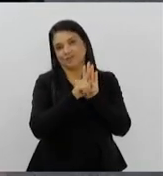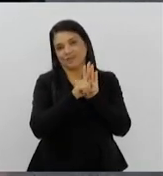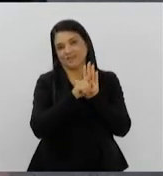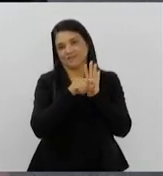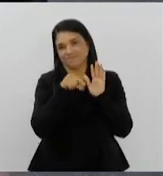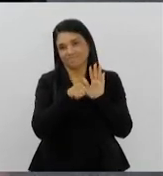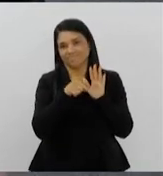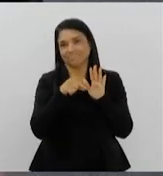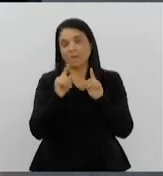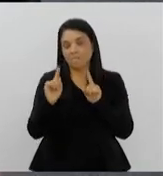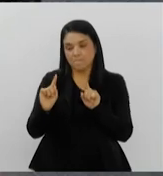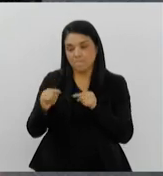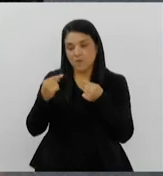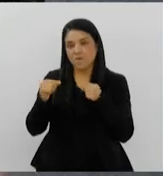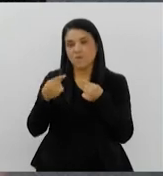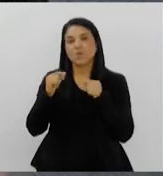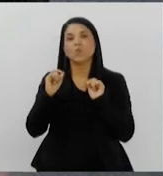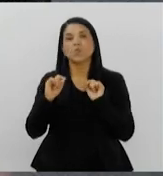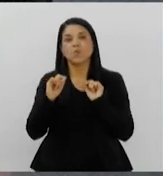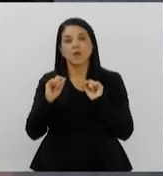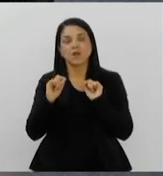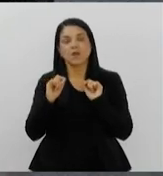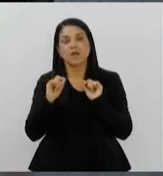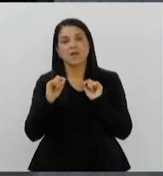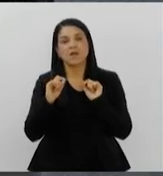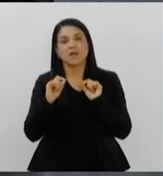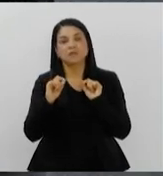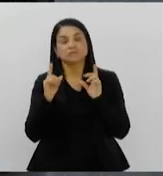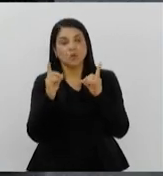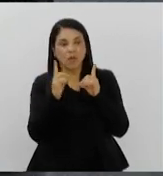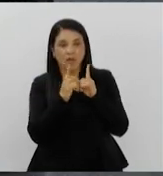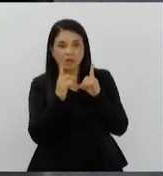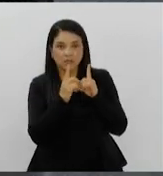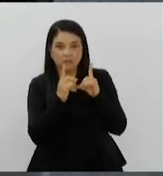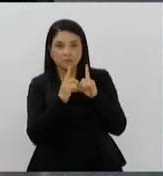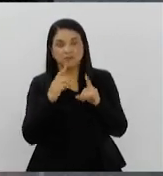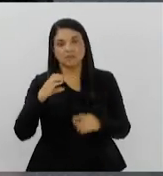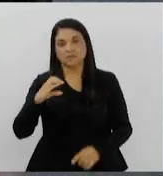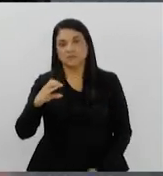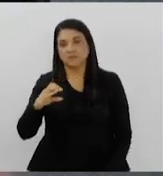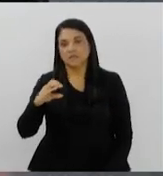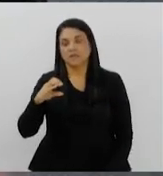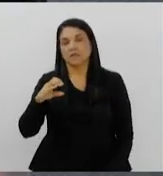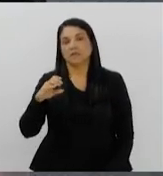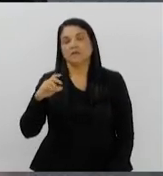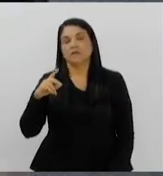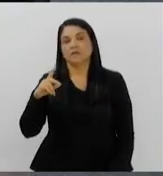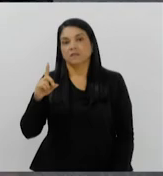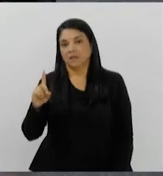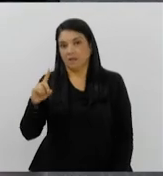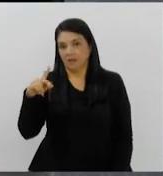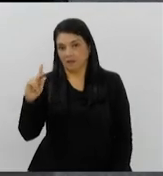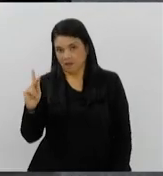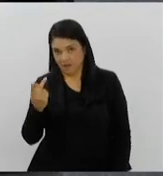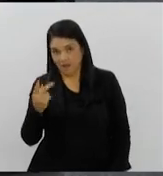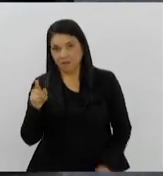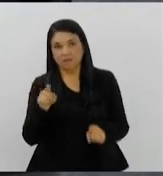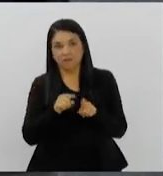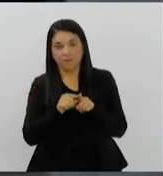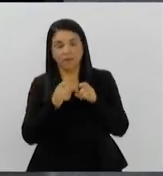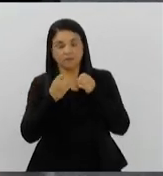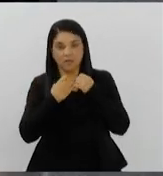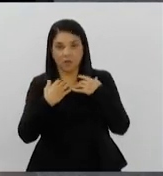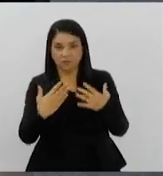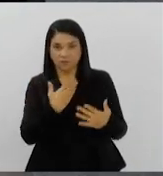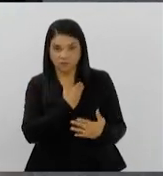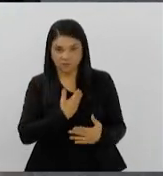que nos provocou, o que precisava, não só a partir dos atendimentos da CDH, mas também a partir da oitiva da audiência